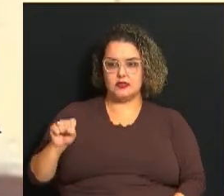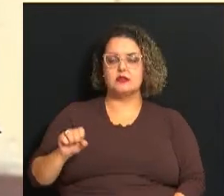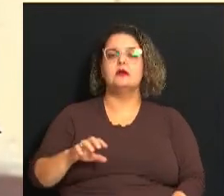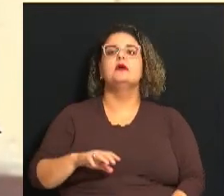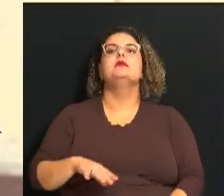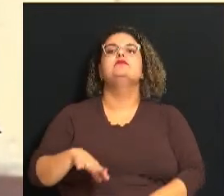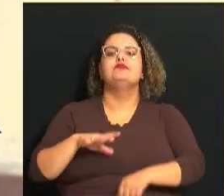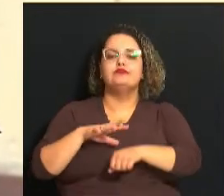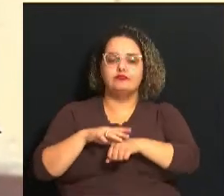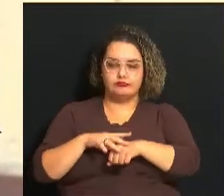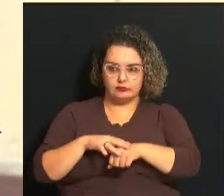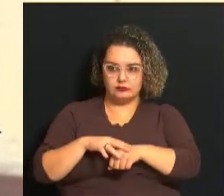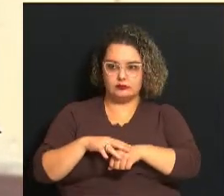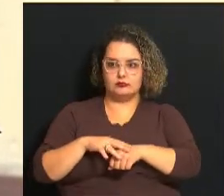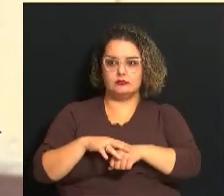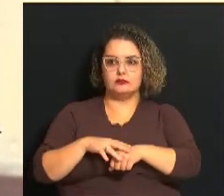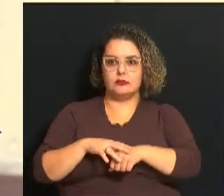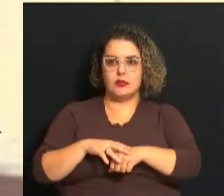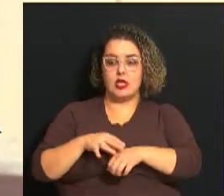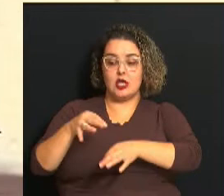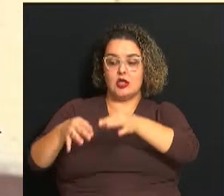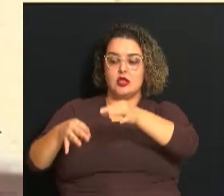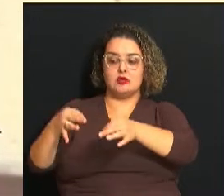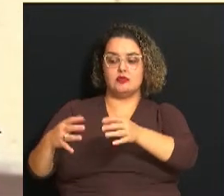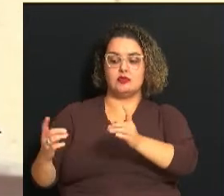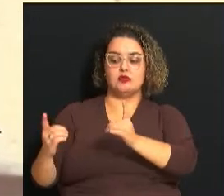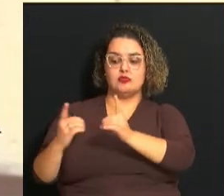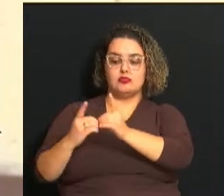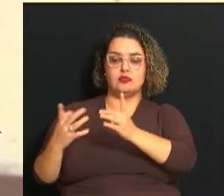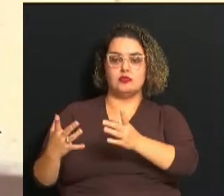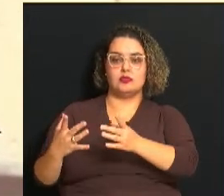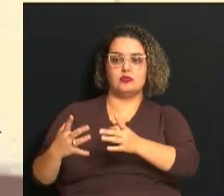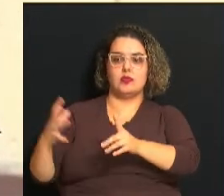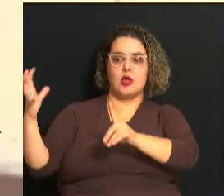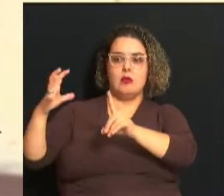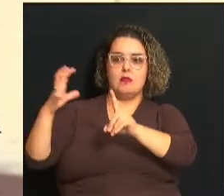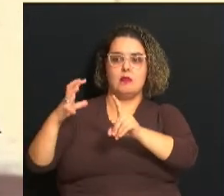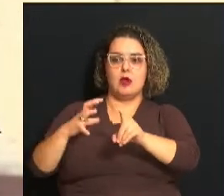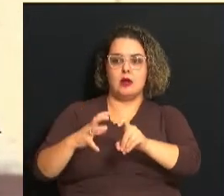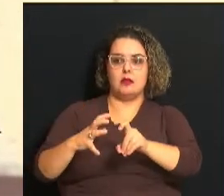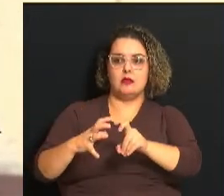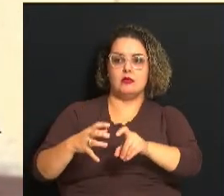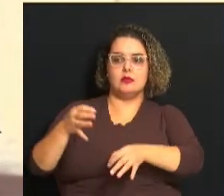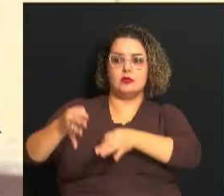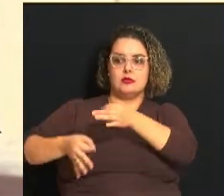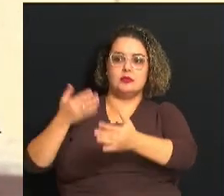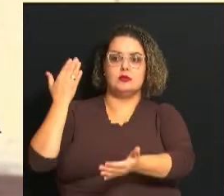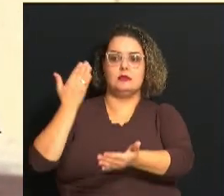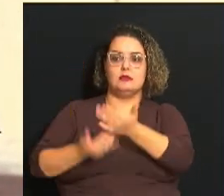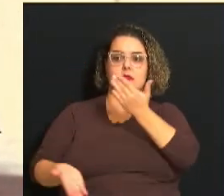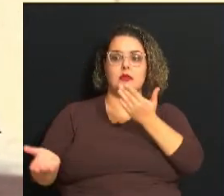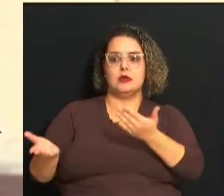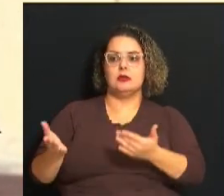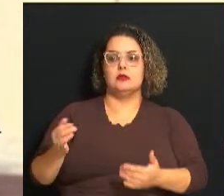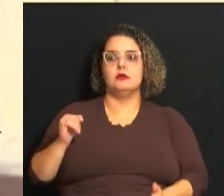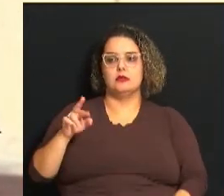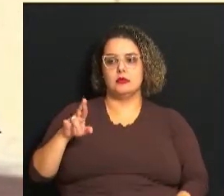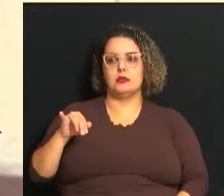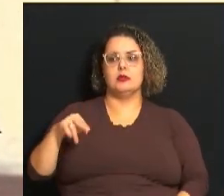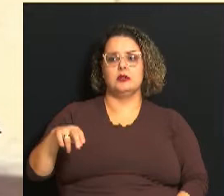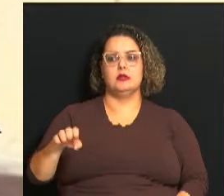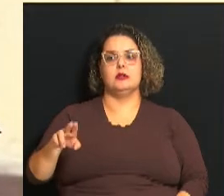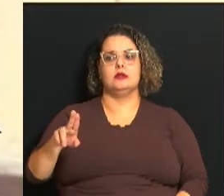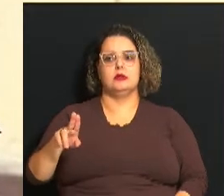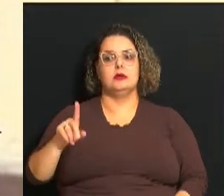está do lado dos assediadores fui a justiça denunciar e perdir tão Irineu isso é um ponto